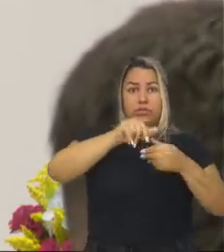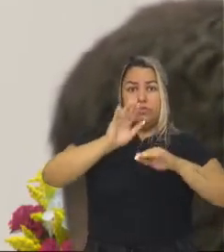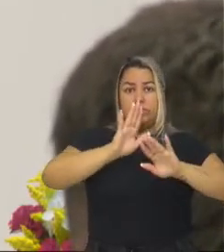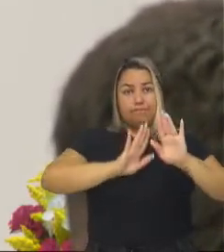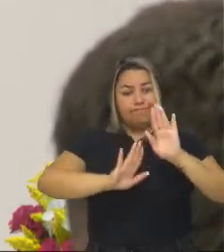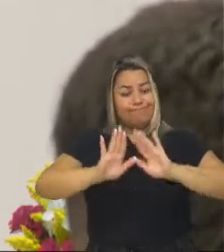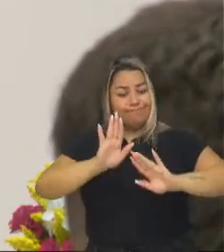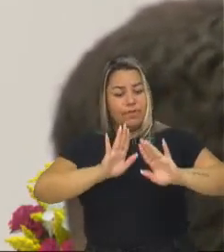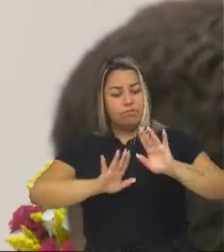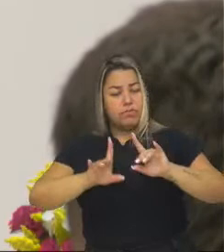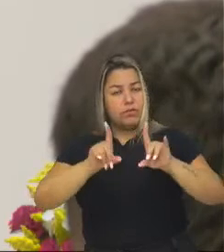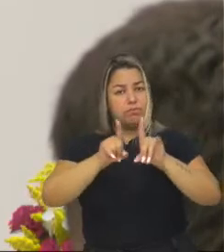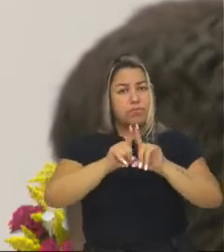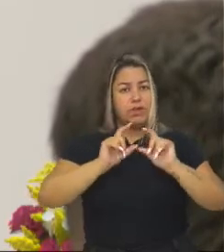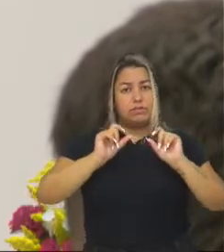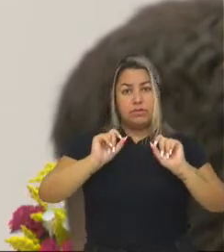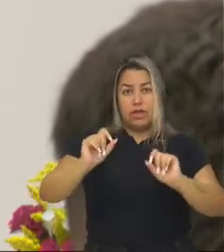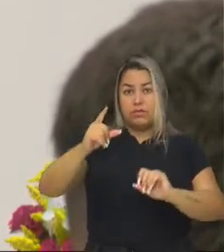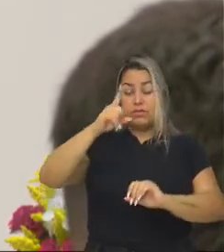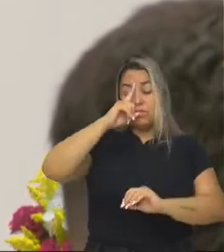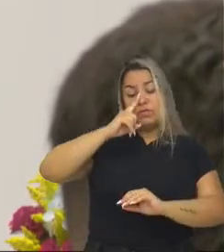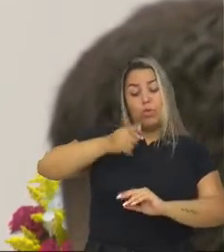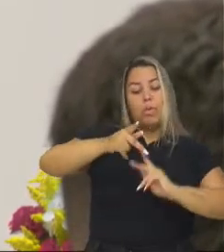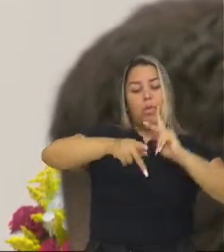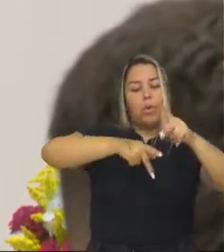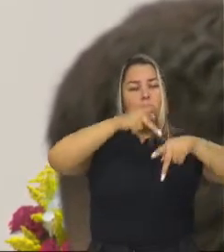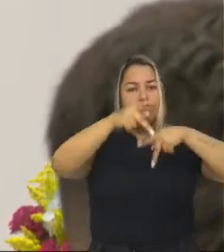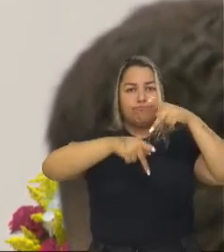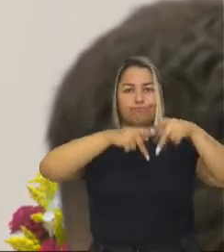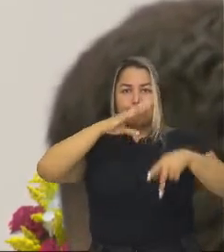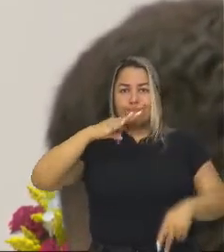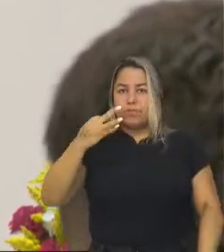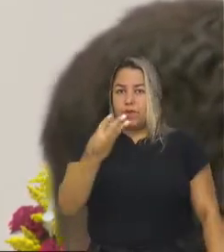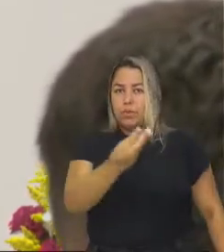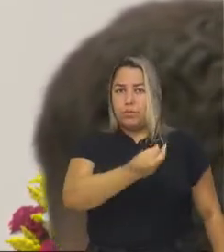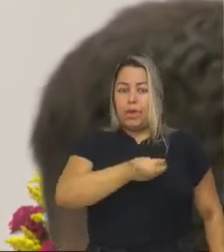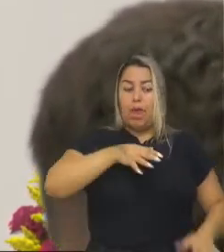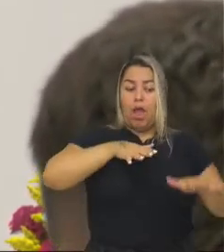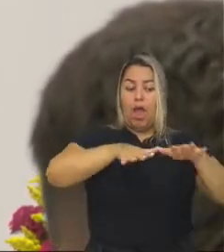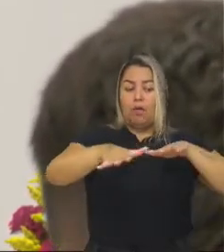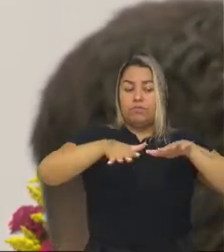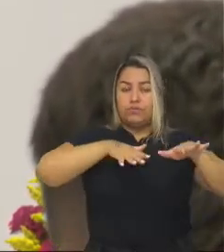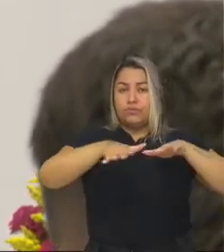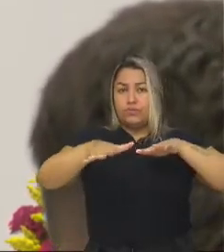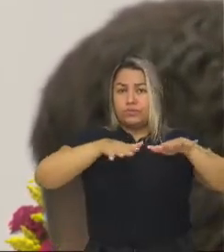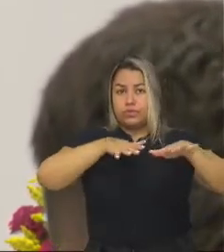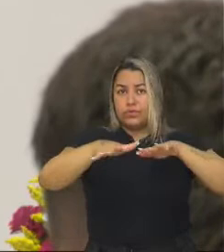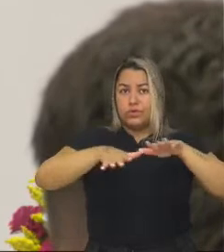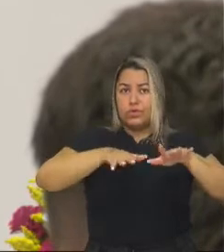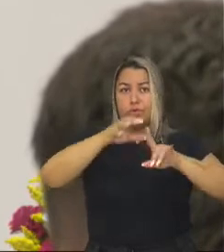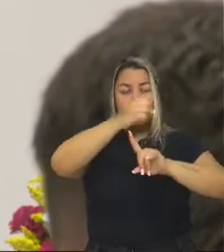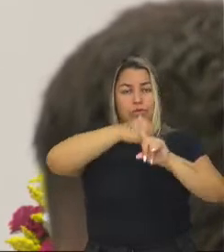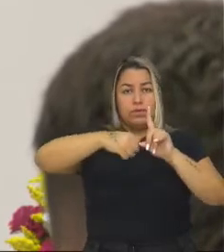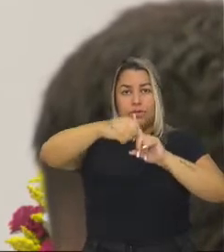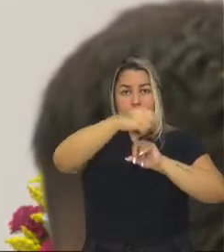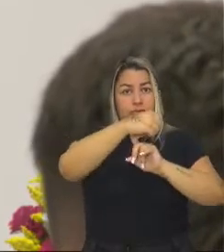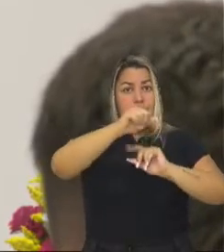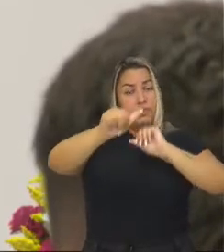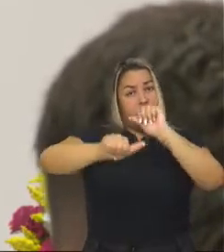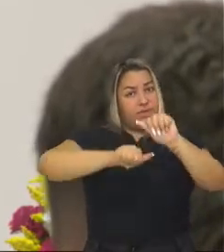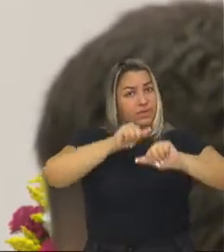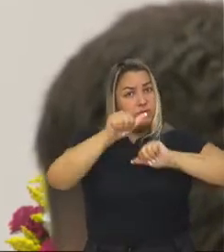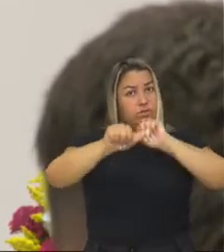bem das demandas da população trans, e mais o movimento social nessa troca